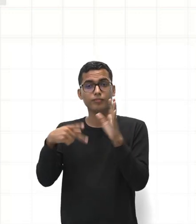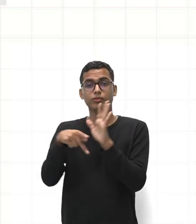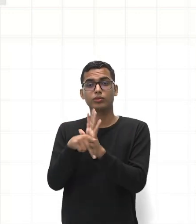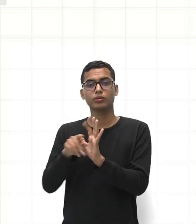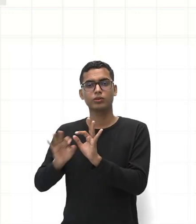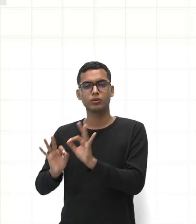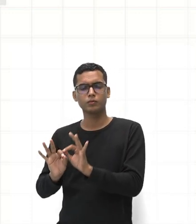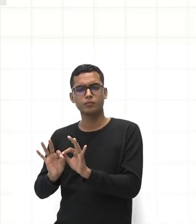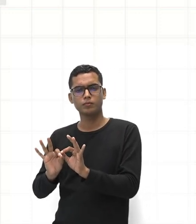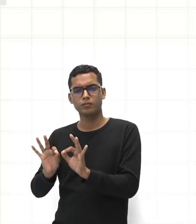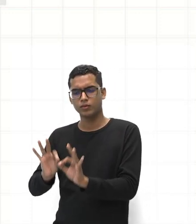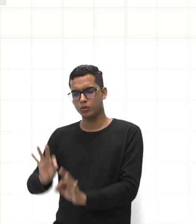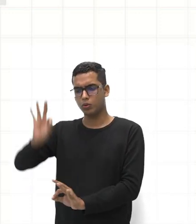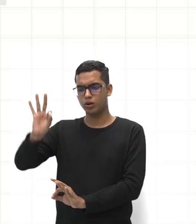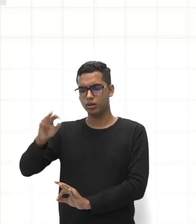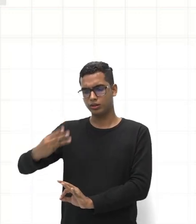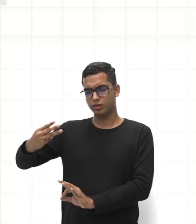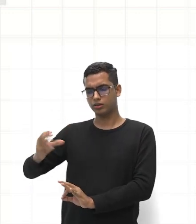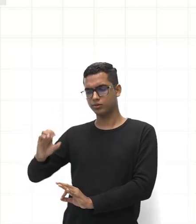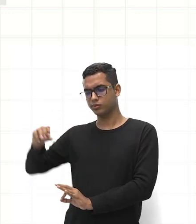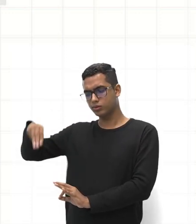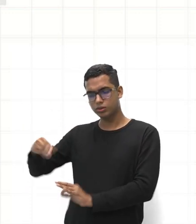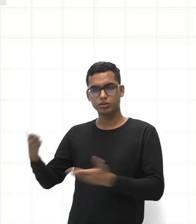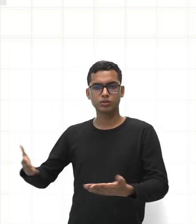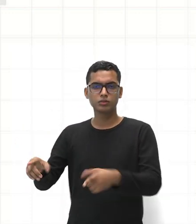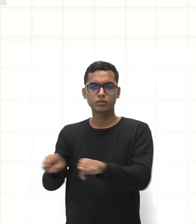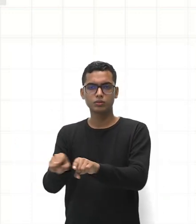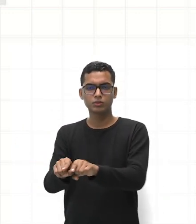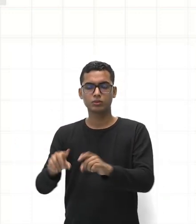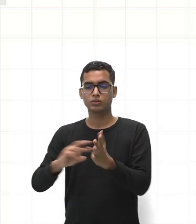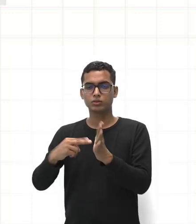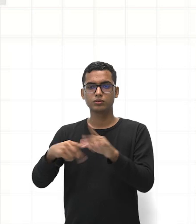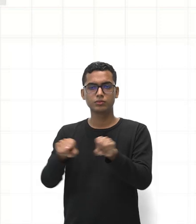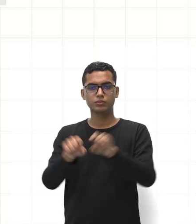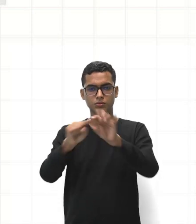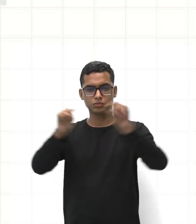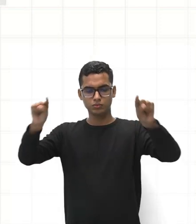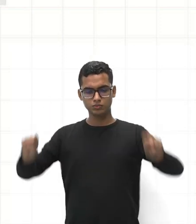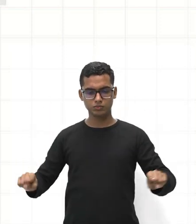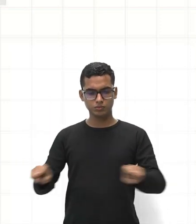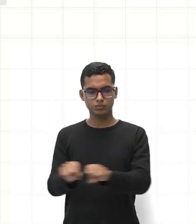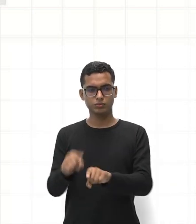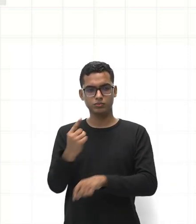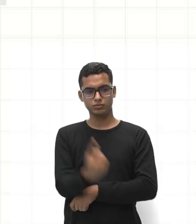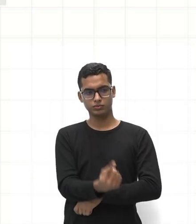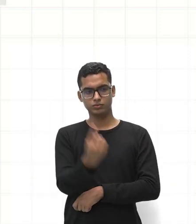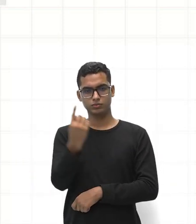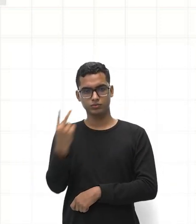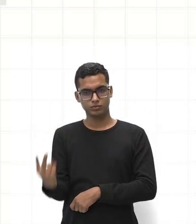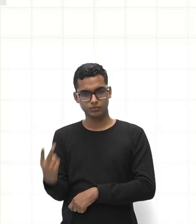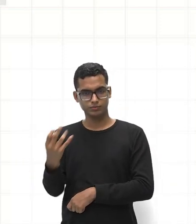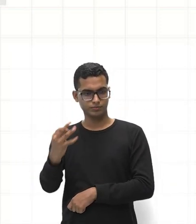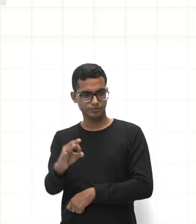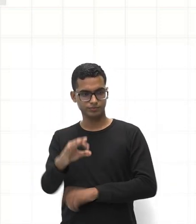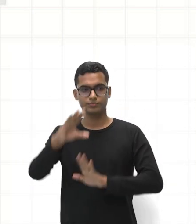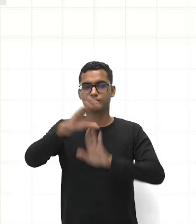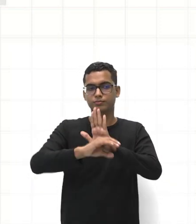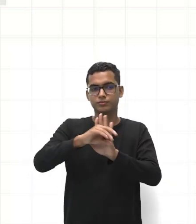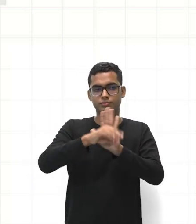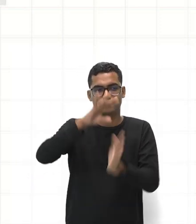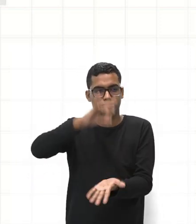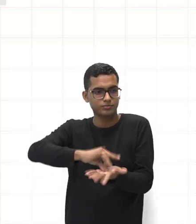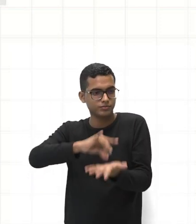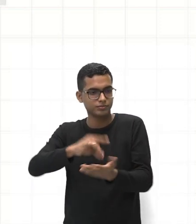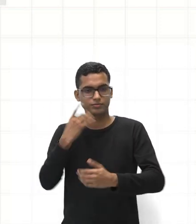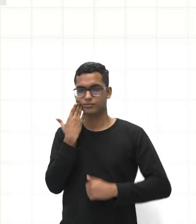aqui, ó, que o perímetro agora é 12, que quer dizer o triplo de 4, ó, triplo de 12. Então, essa é uma definição